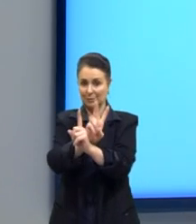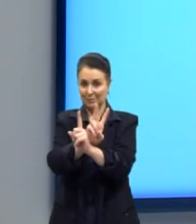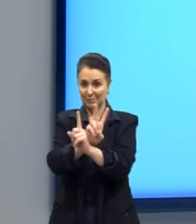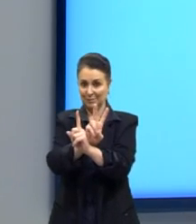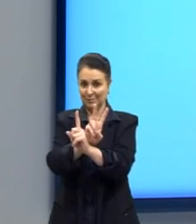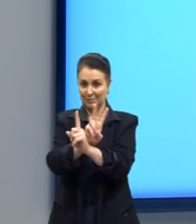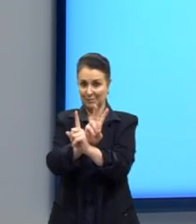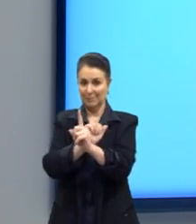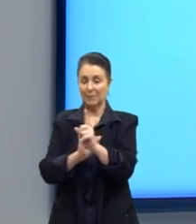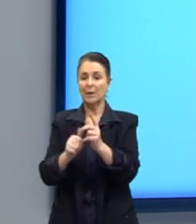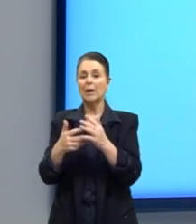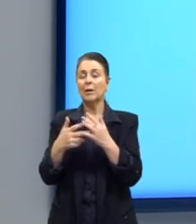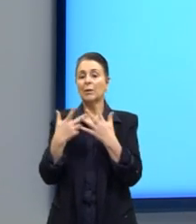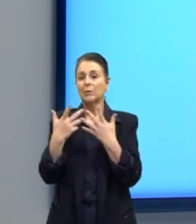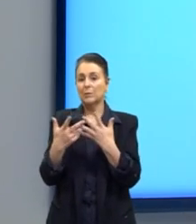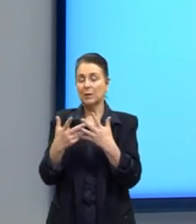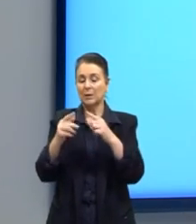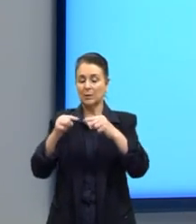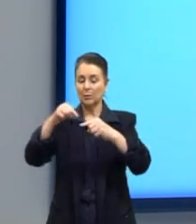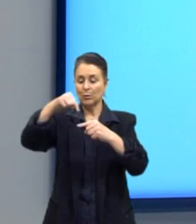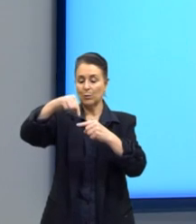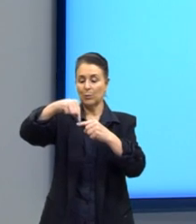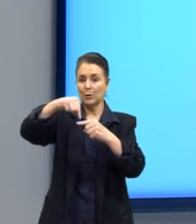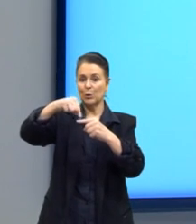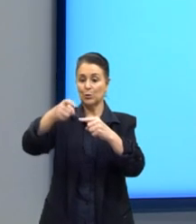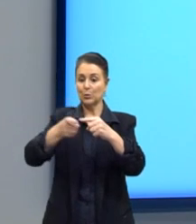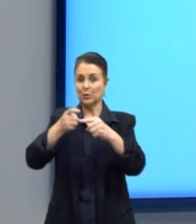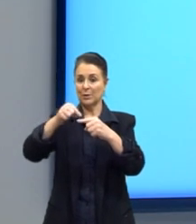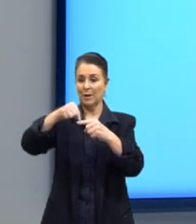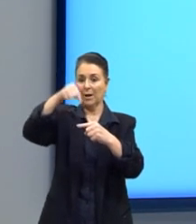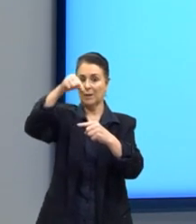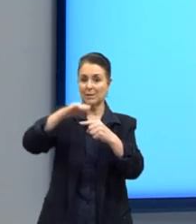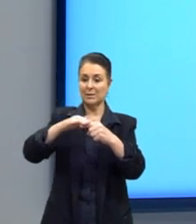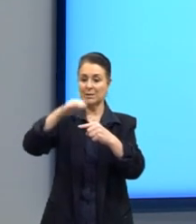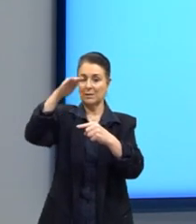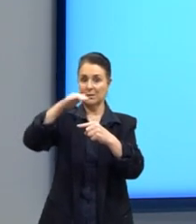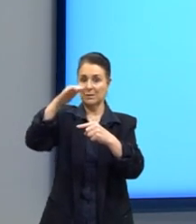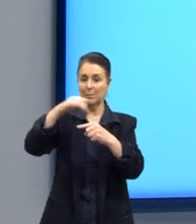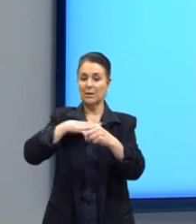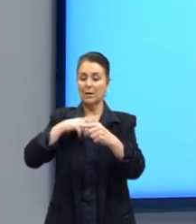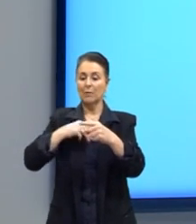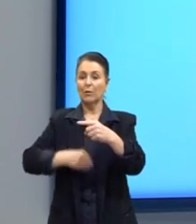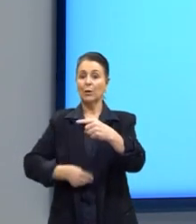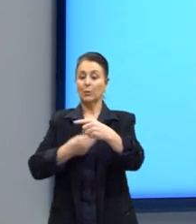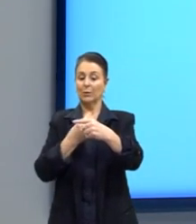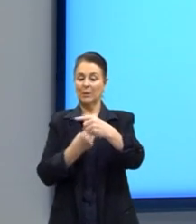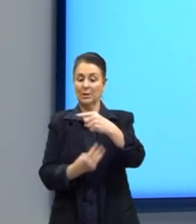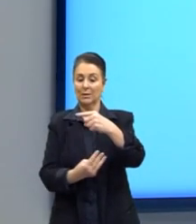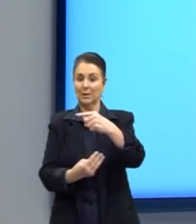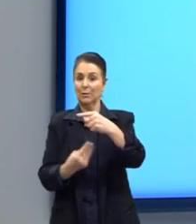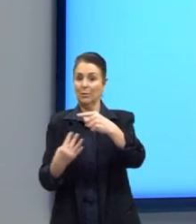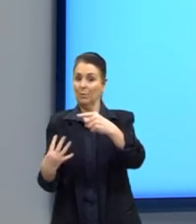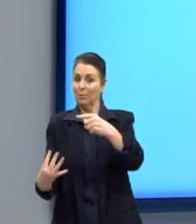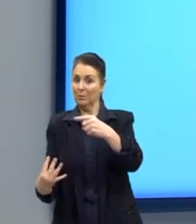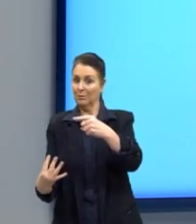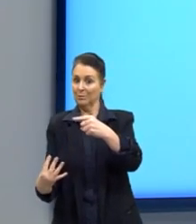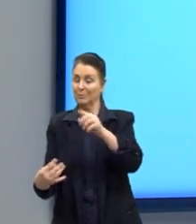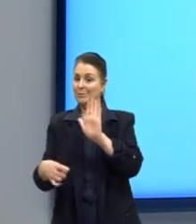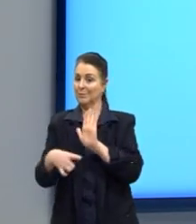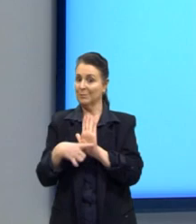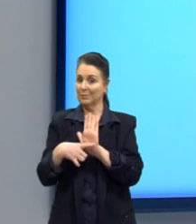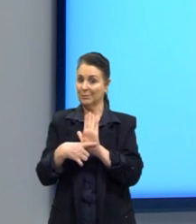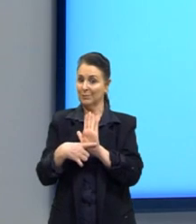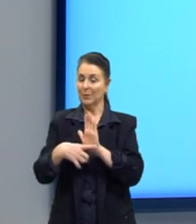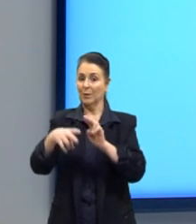quadrantes né acima do eixo X e se ela pertencer ao terceiro ou quatro quarto quadrante vai ser negativa